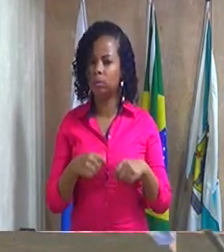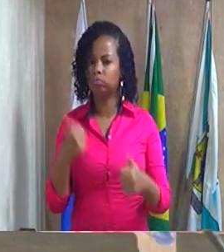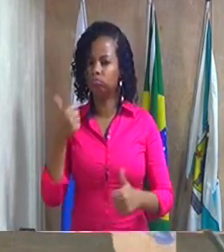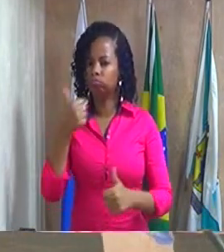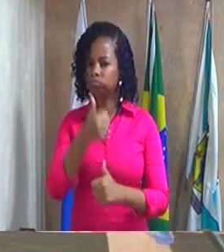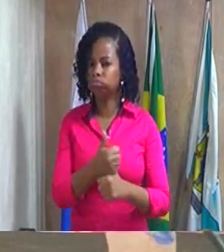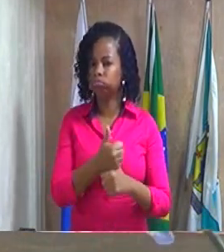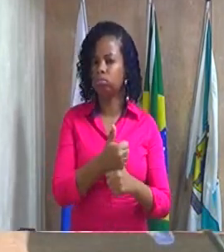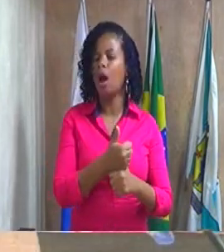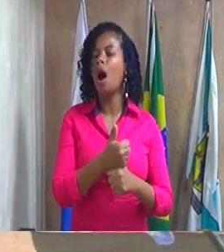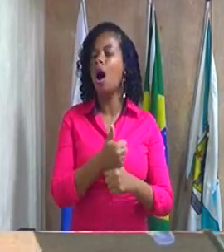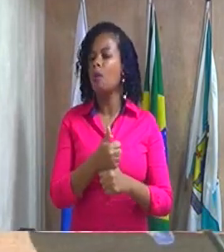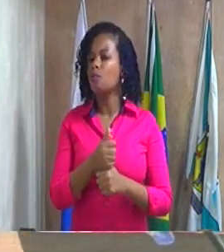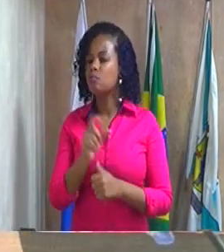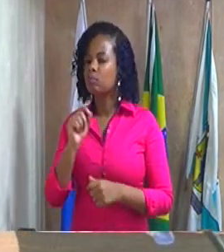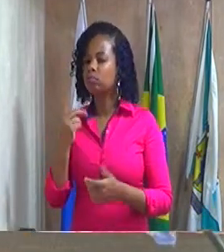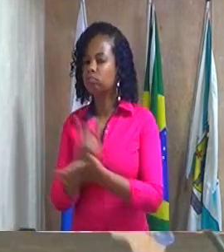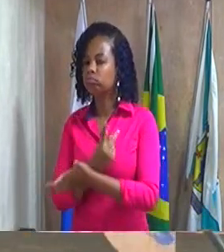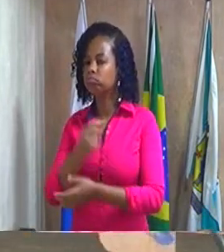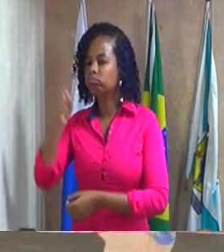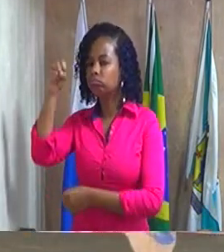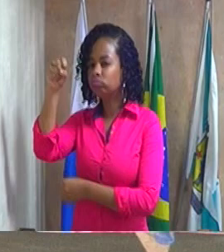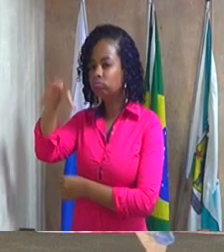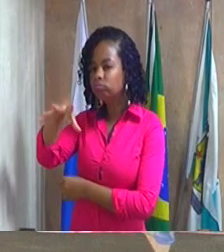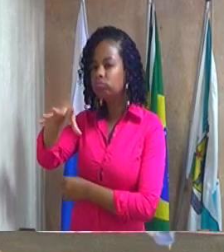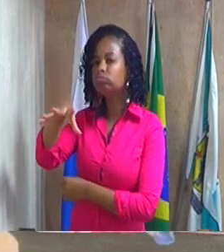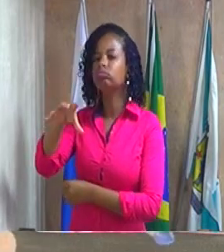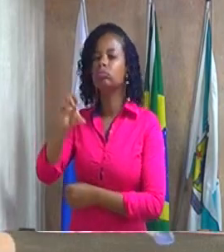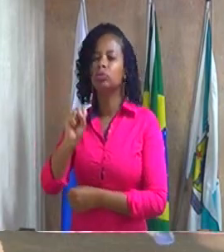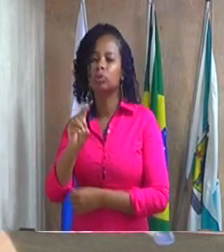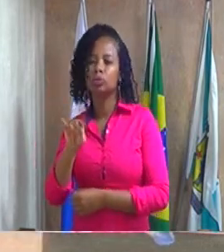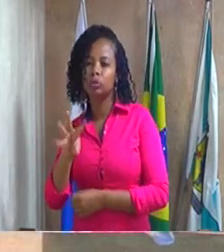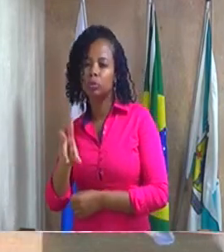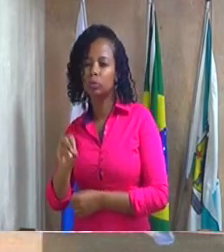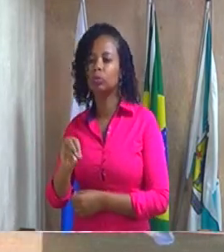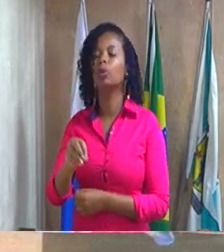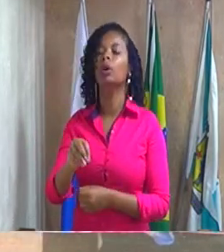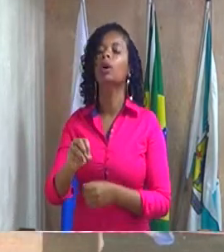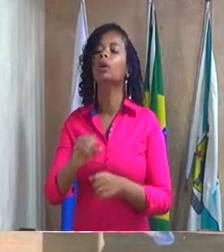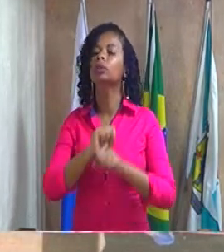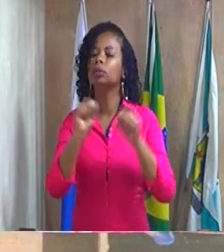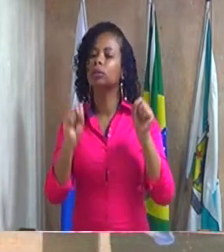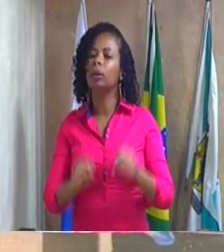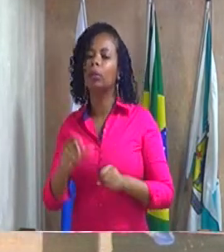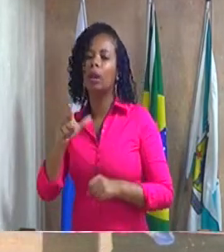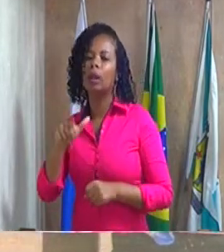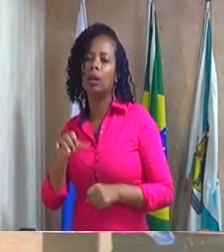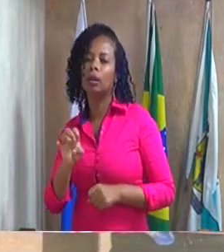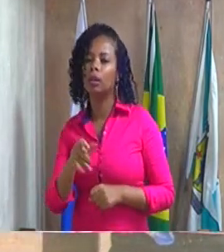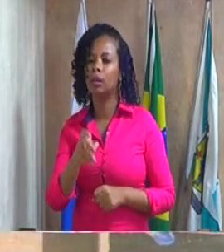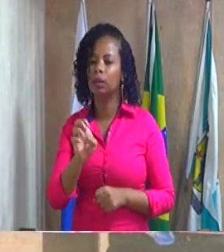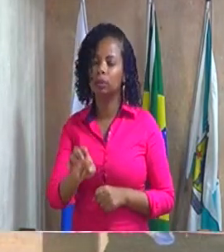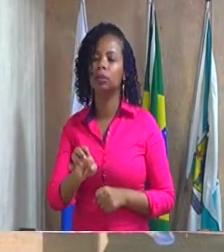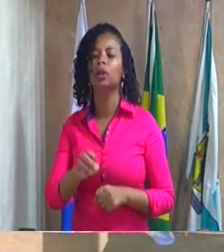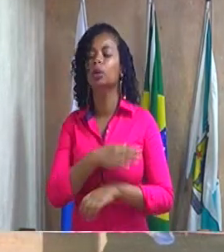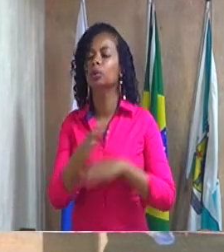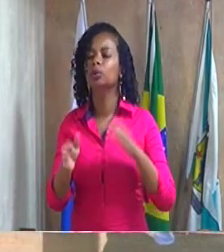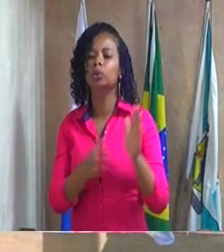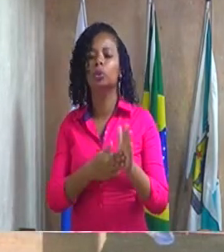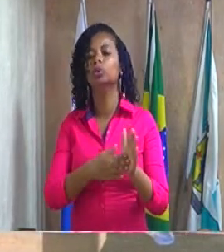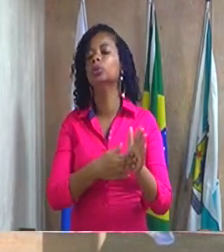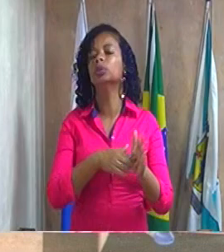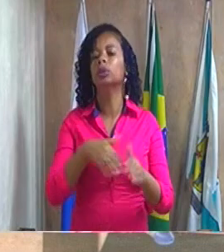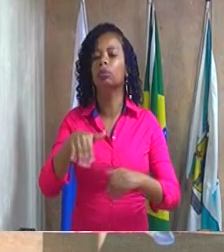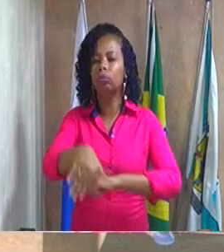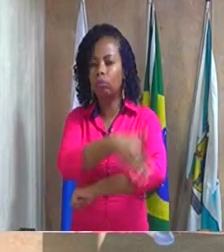substituir as atuais lâmpadas a vapor de sódio pelo sistema de iluminação com lâmpadas de LED em toda a extensão da